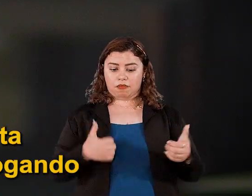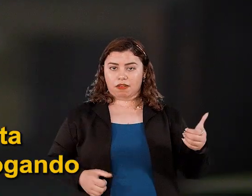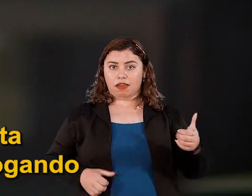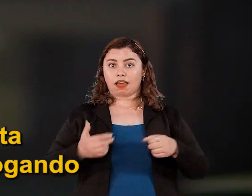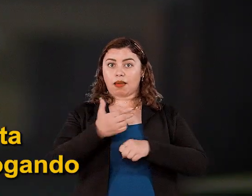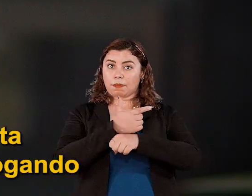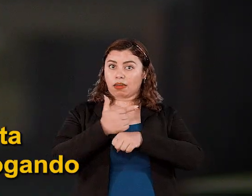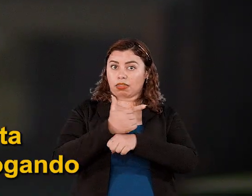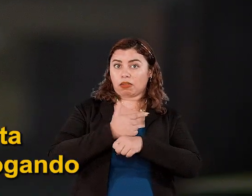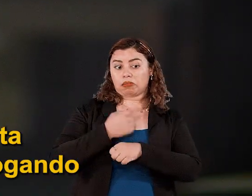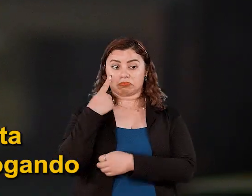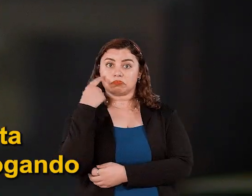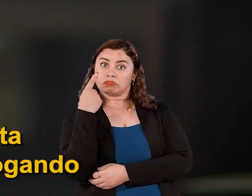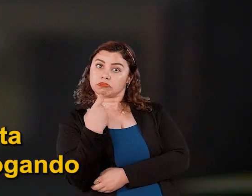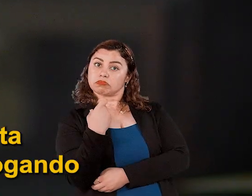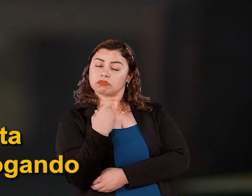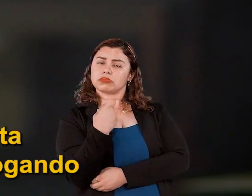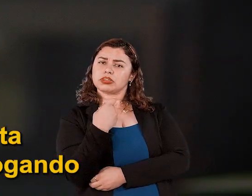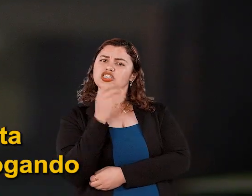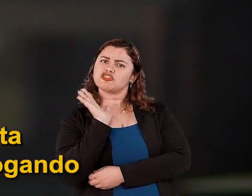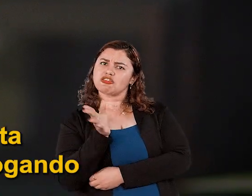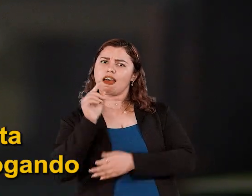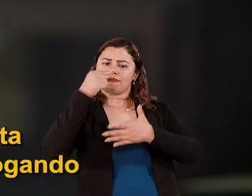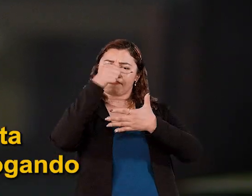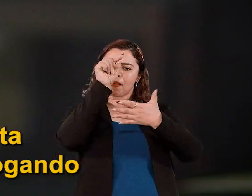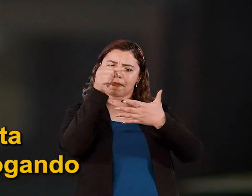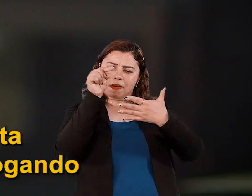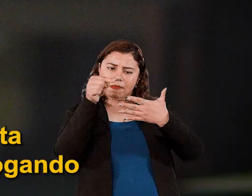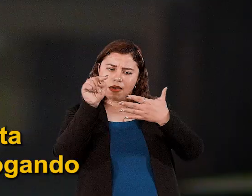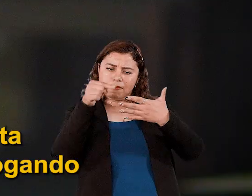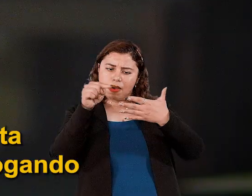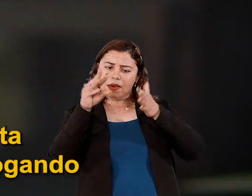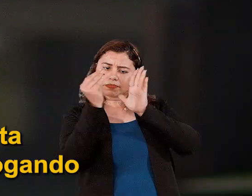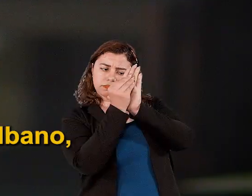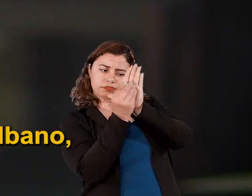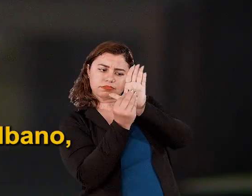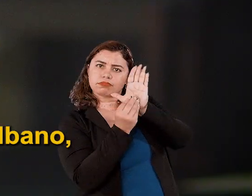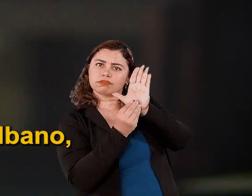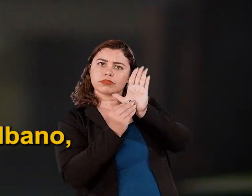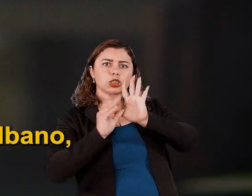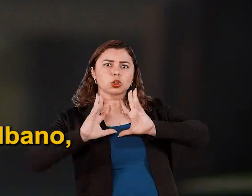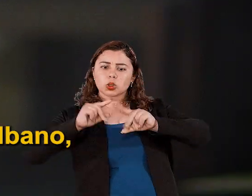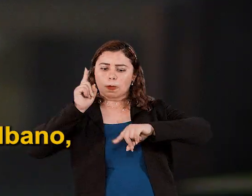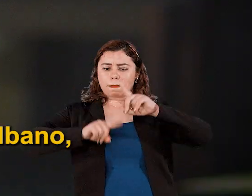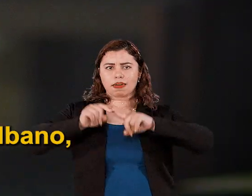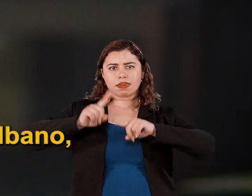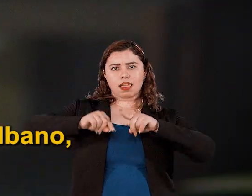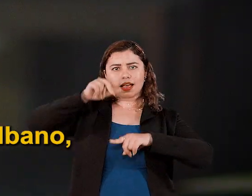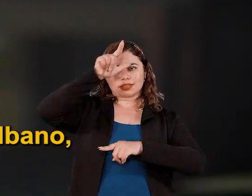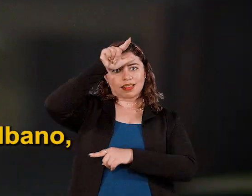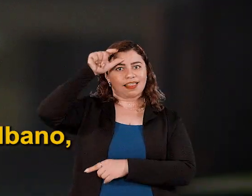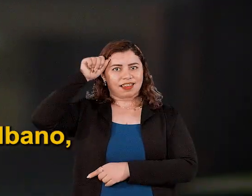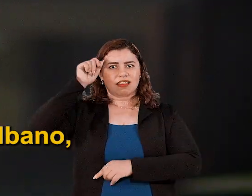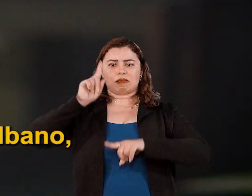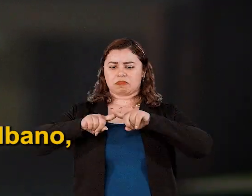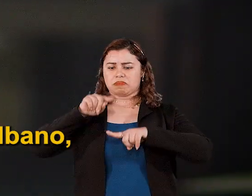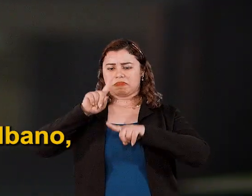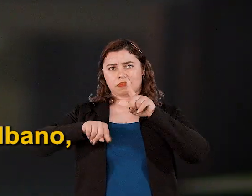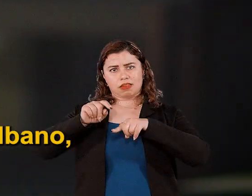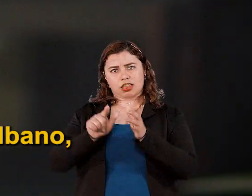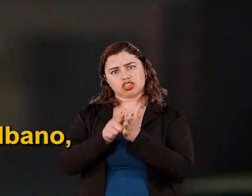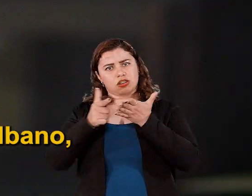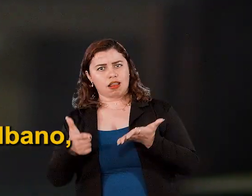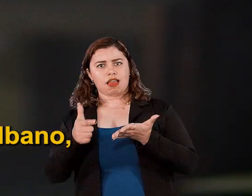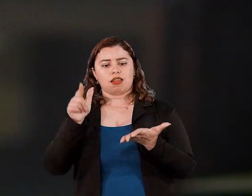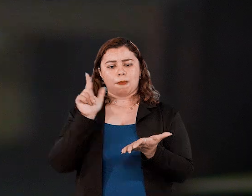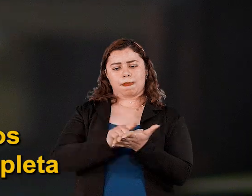Ele é um amador, um violonista amador, interessado, e ele vem catalogando tudo o que ele pode sobre Levino Albano, desde matérias